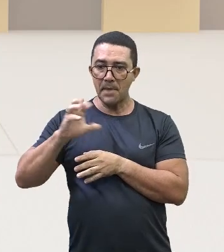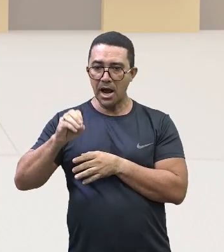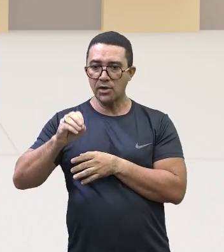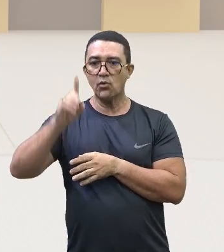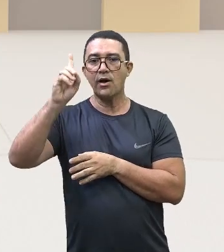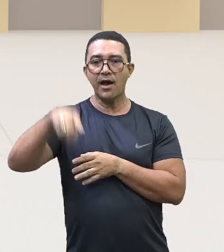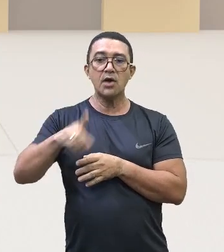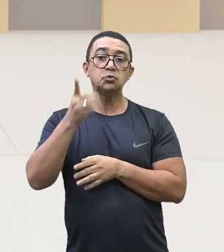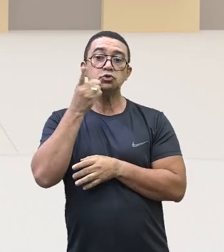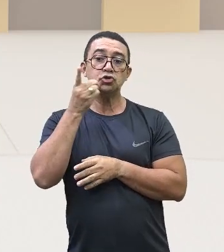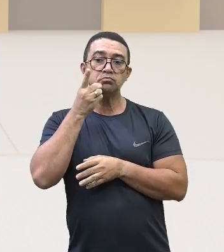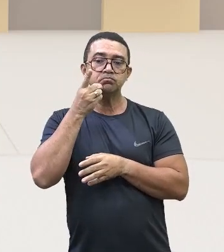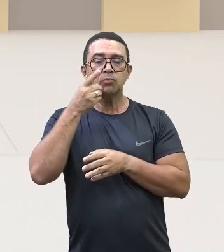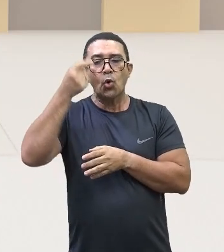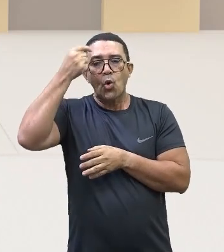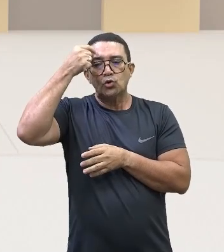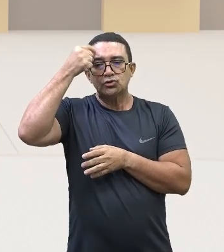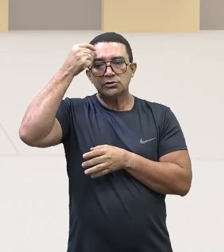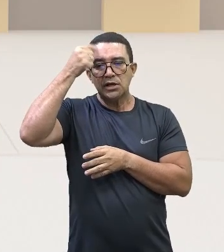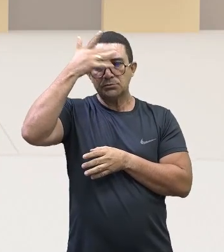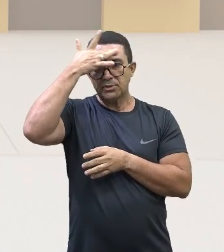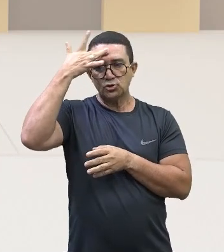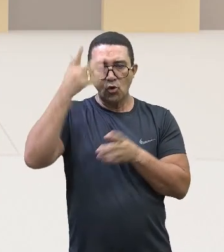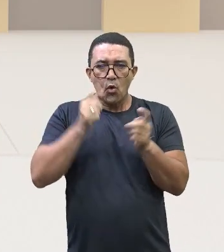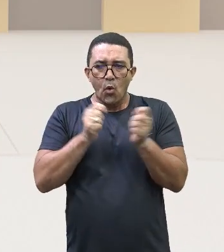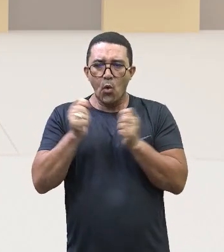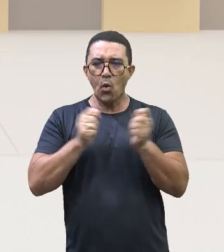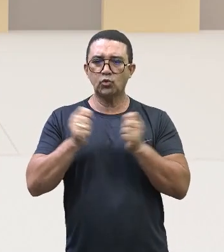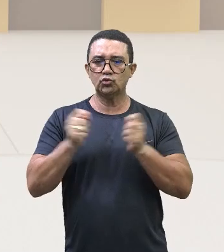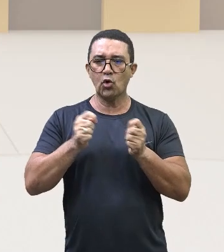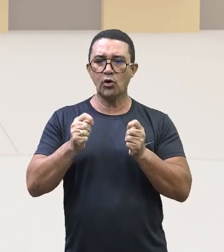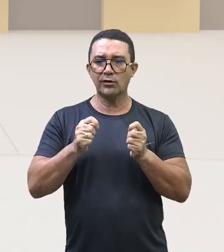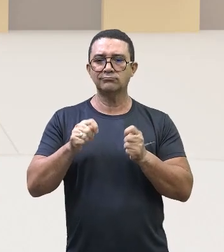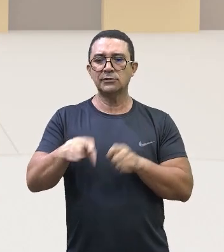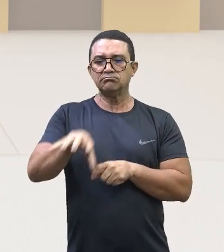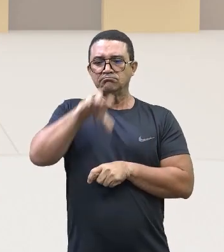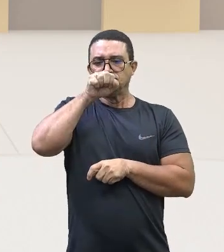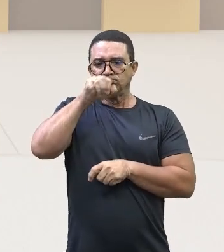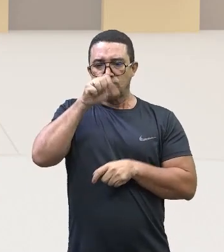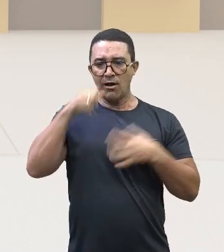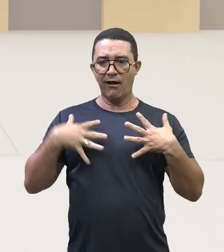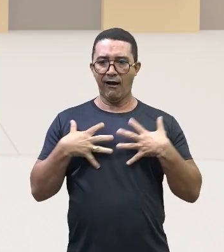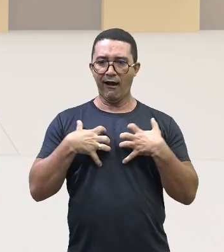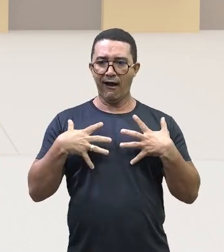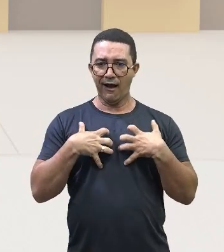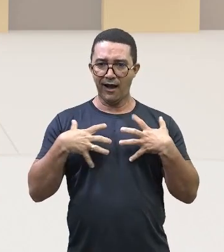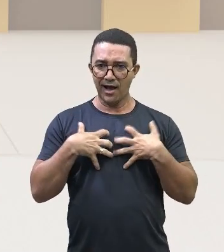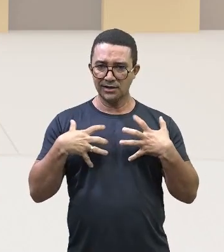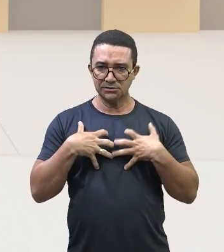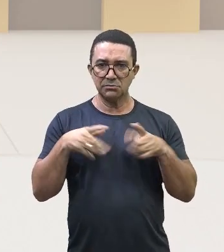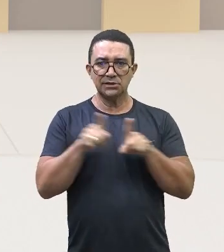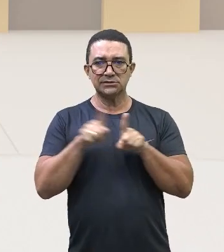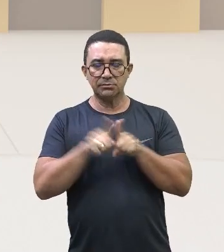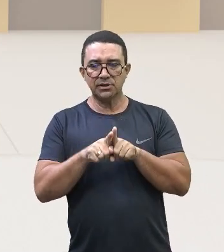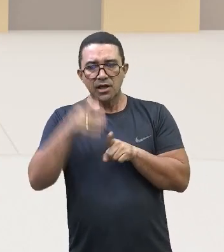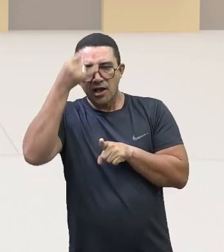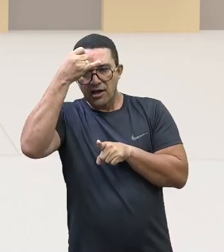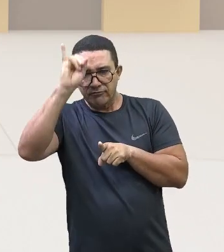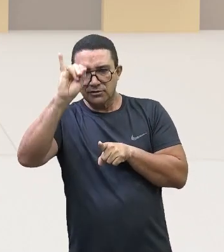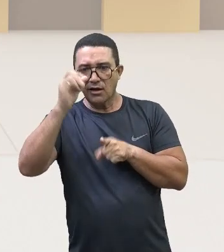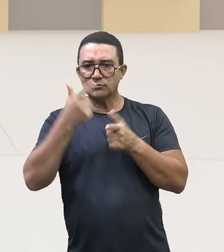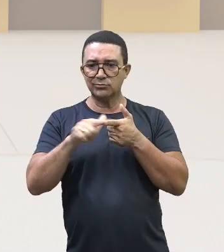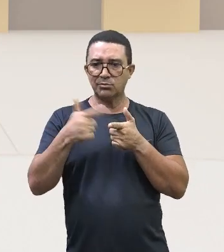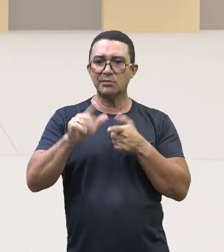de conscientização para o controle da asma, de prevenção também das crises e